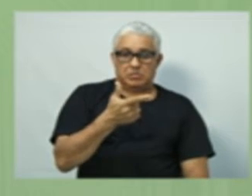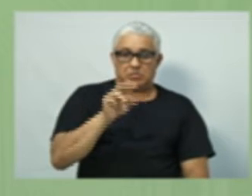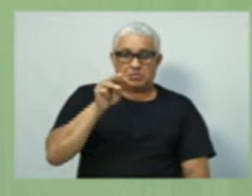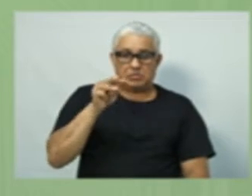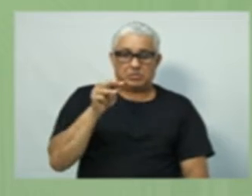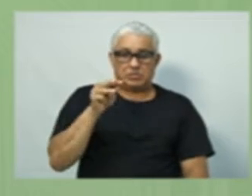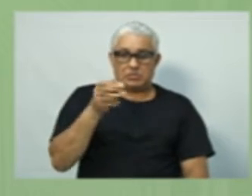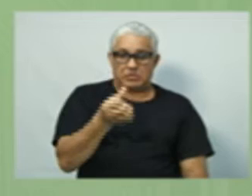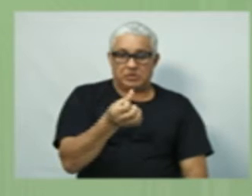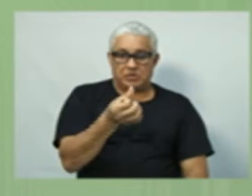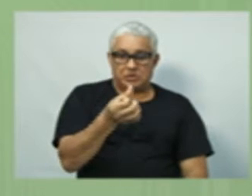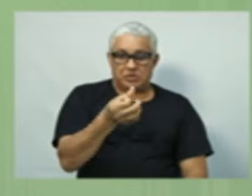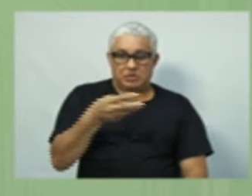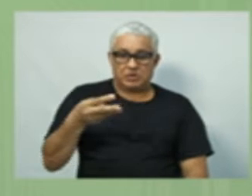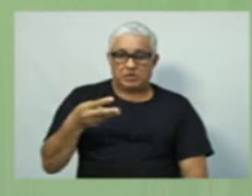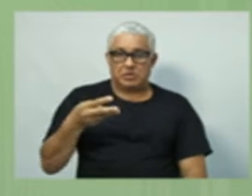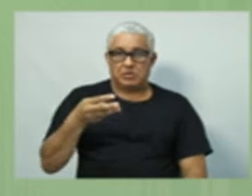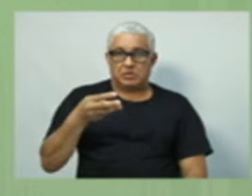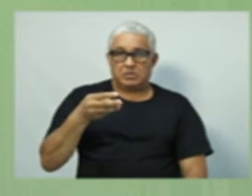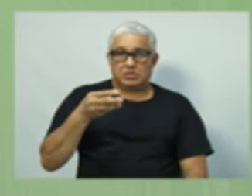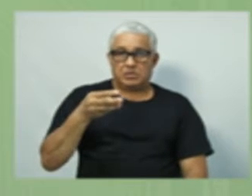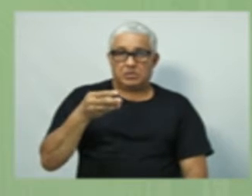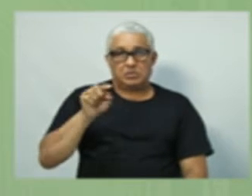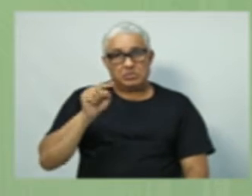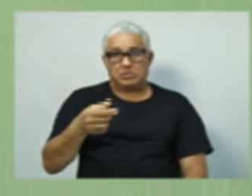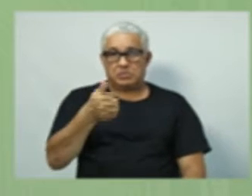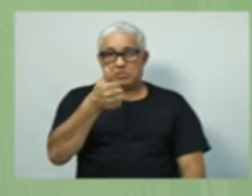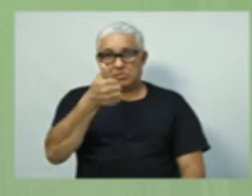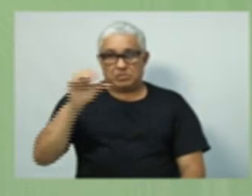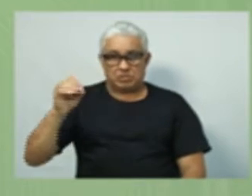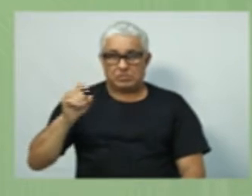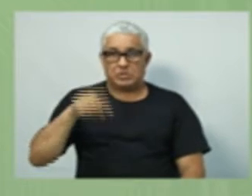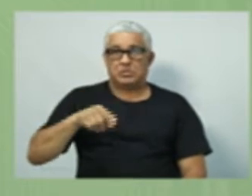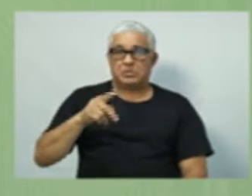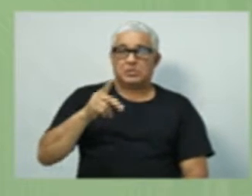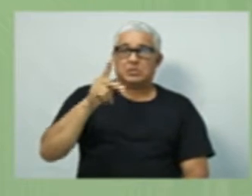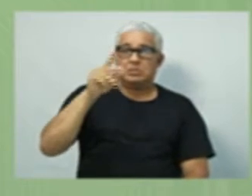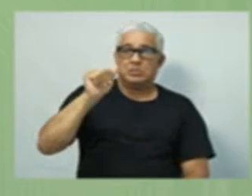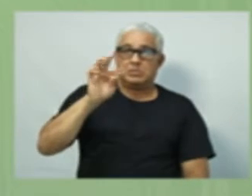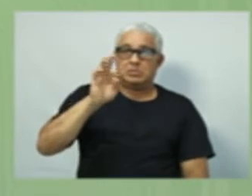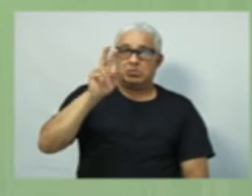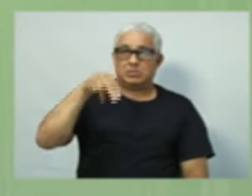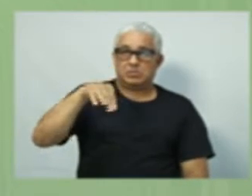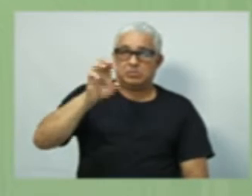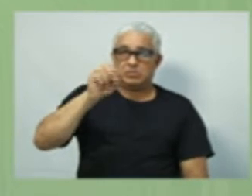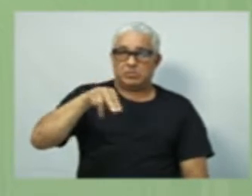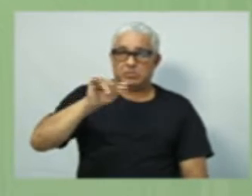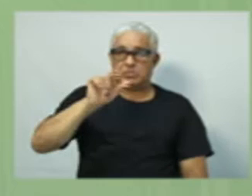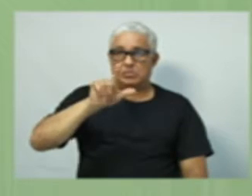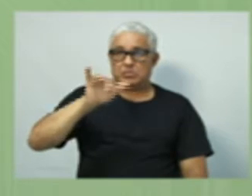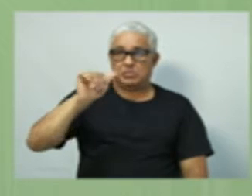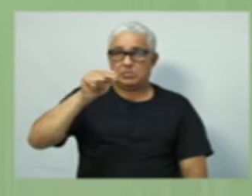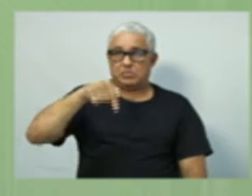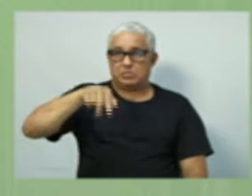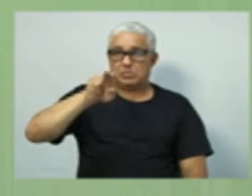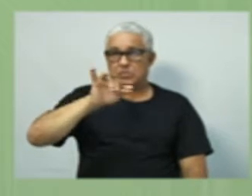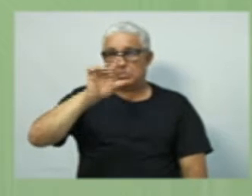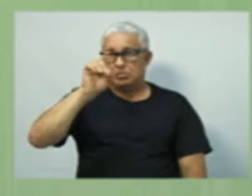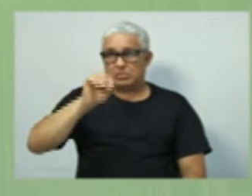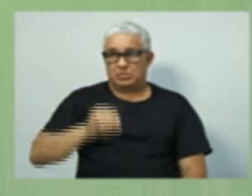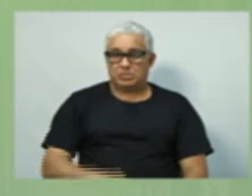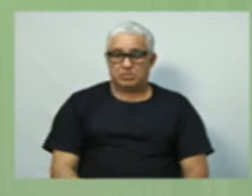forma e ficou então esse aqui é o meu passivo circulante e esse outro aqui é o meu